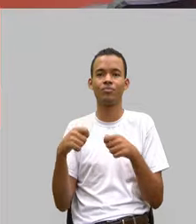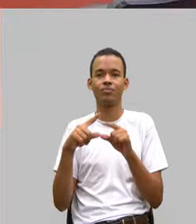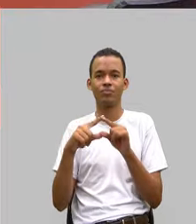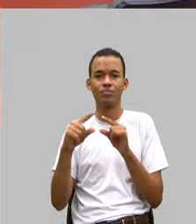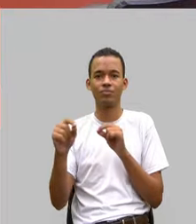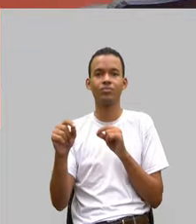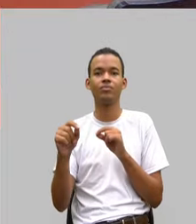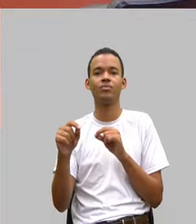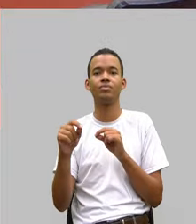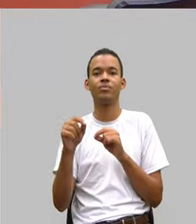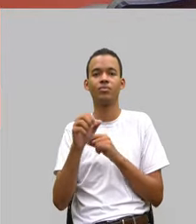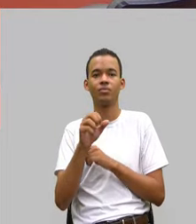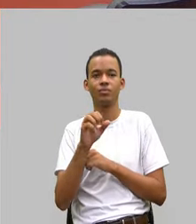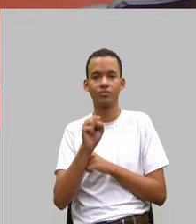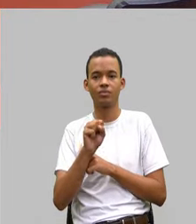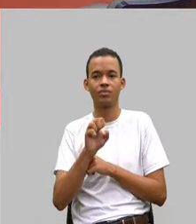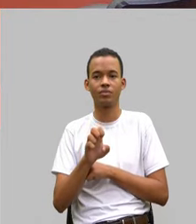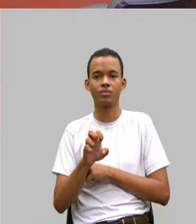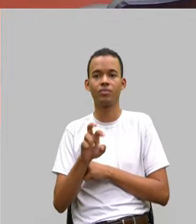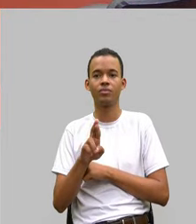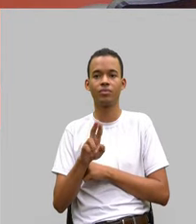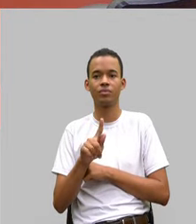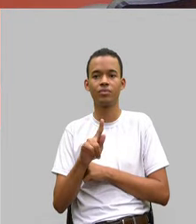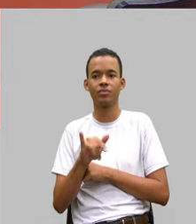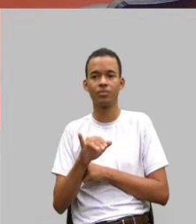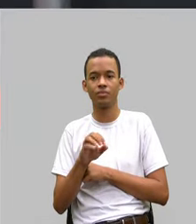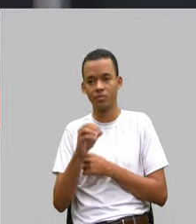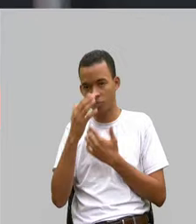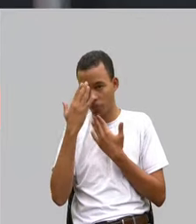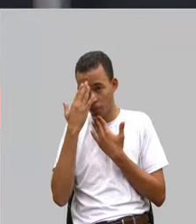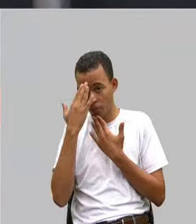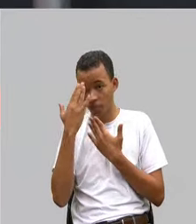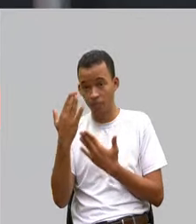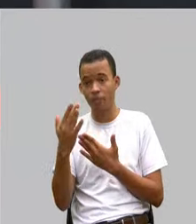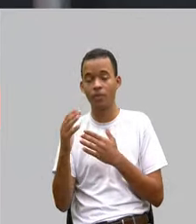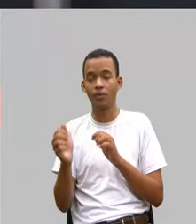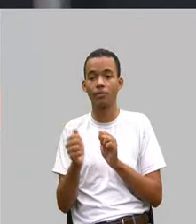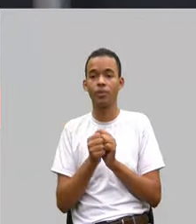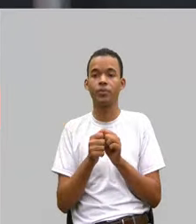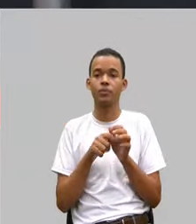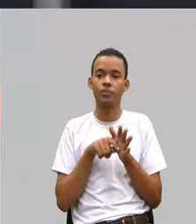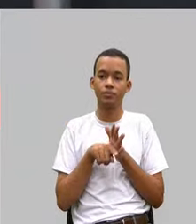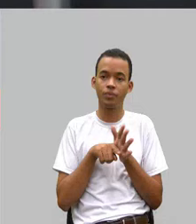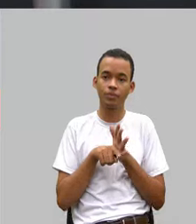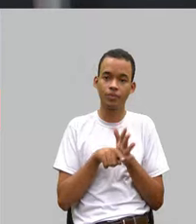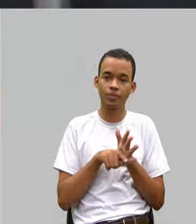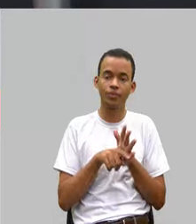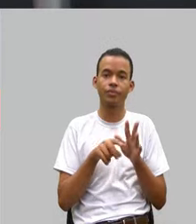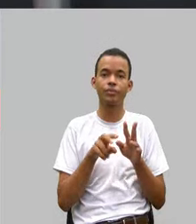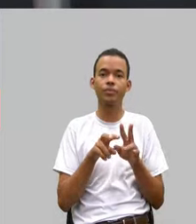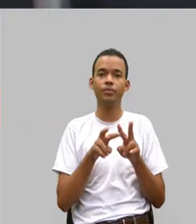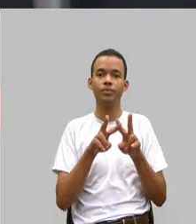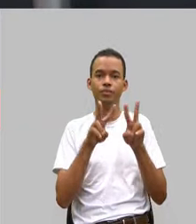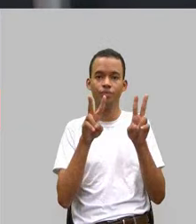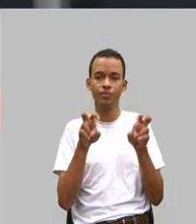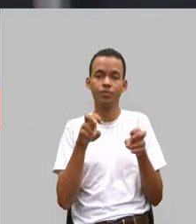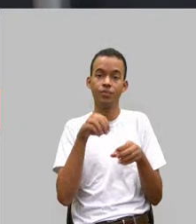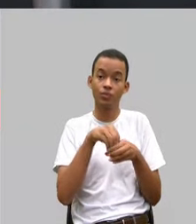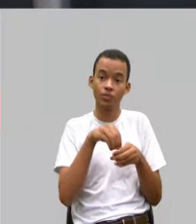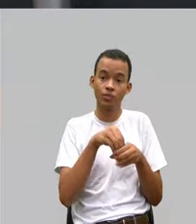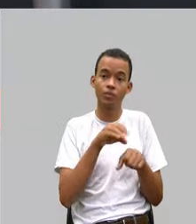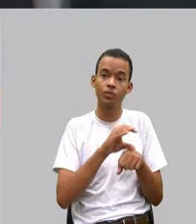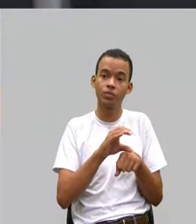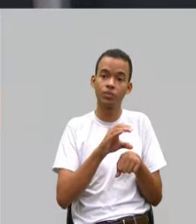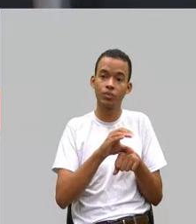acolher essa pesquisa Quando teremos oportunidade de avançar na apropriação de do tema no curso dentro do curso de psicologia